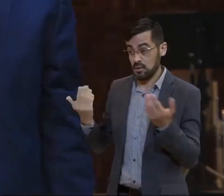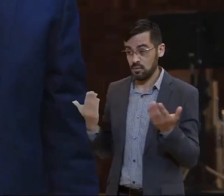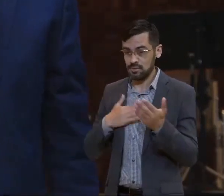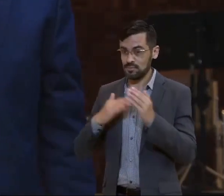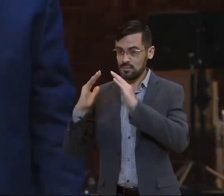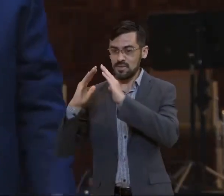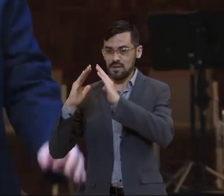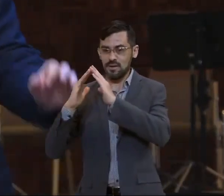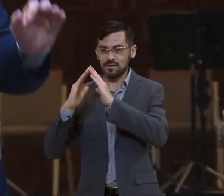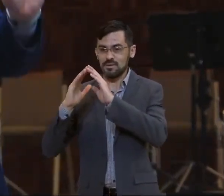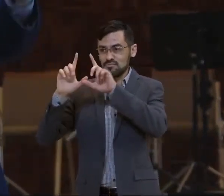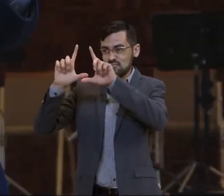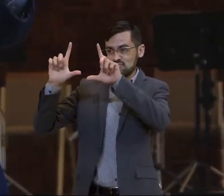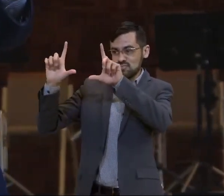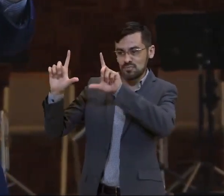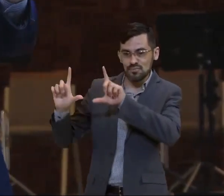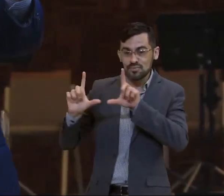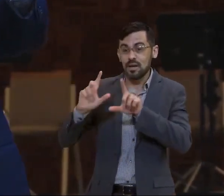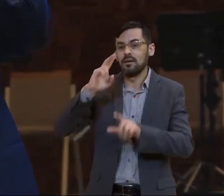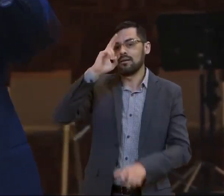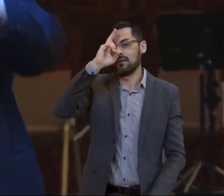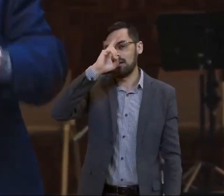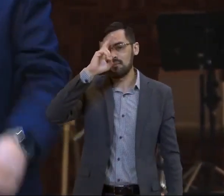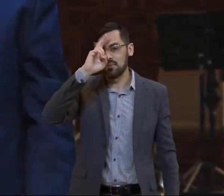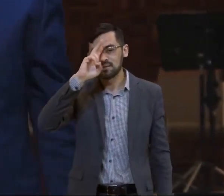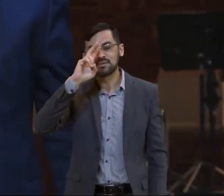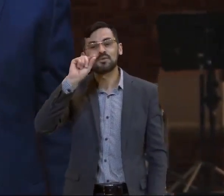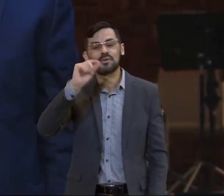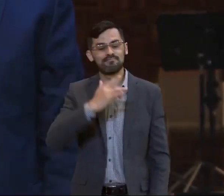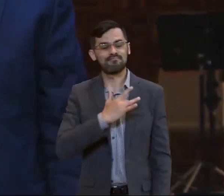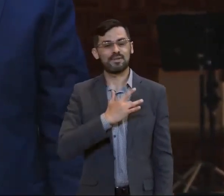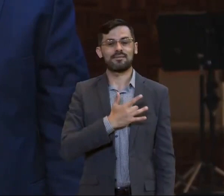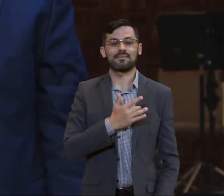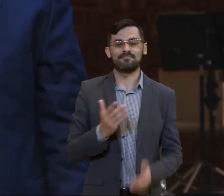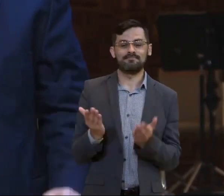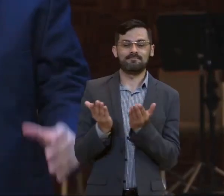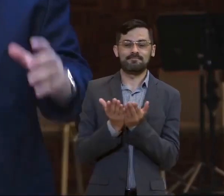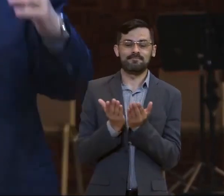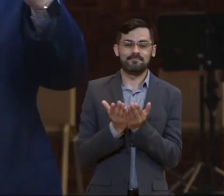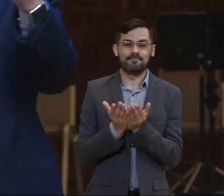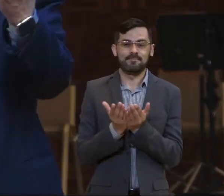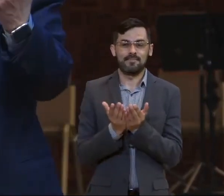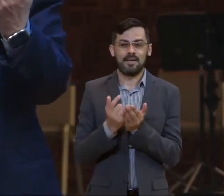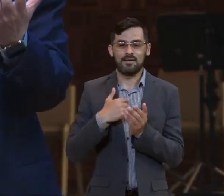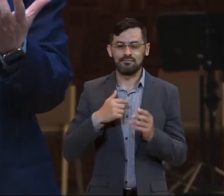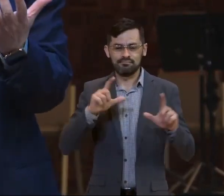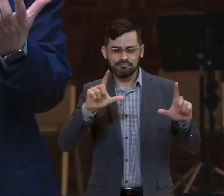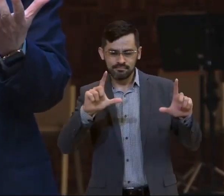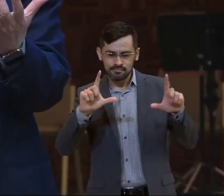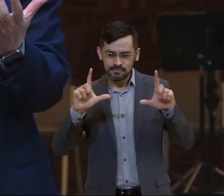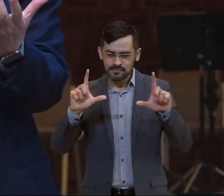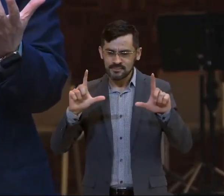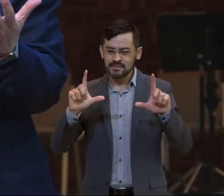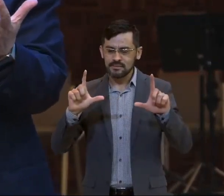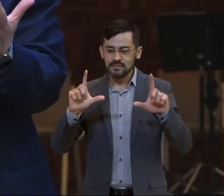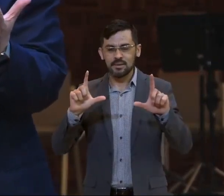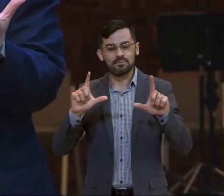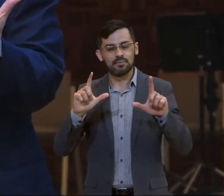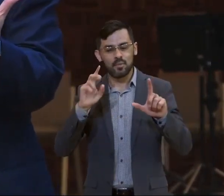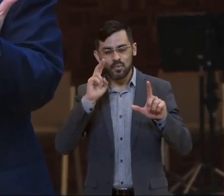casa. São memoriais de piedade cristã. Peguei aqueles quadros, olhei e